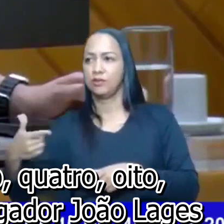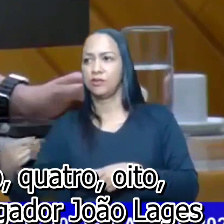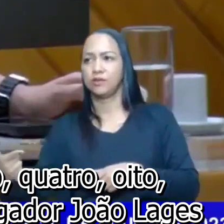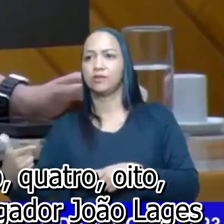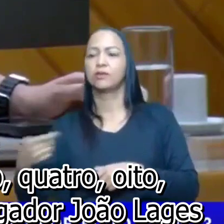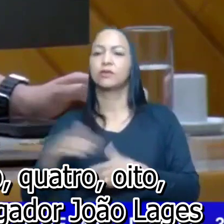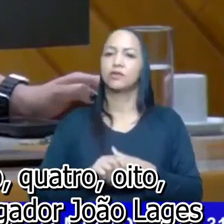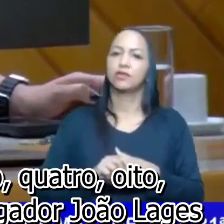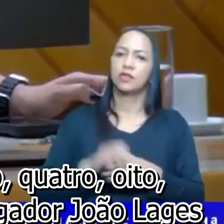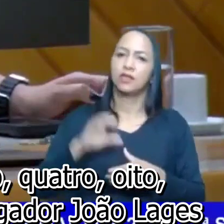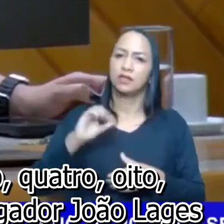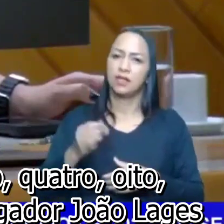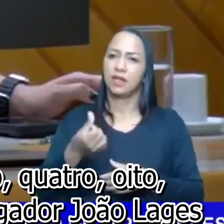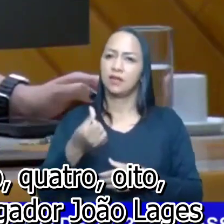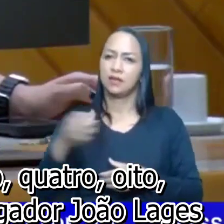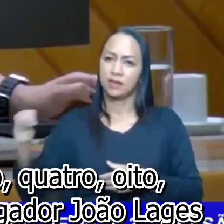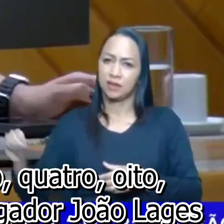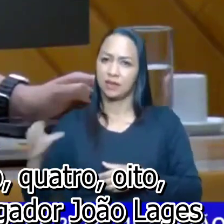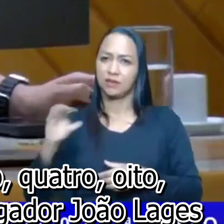contas